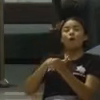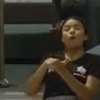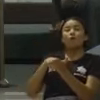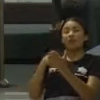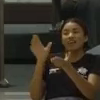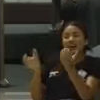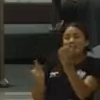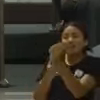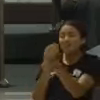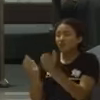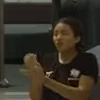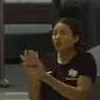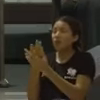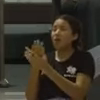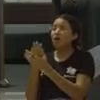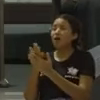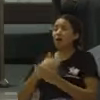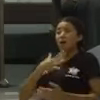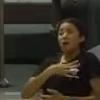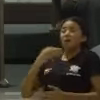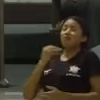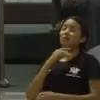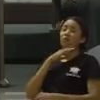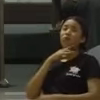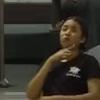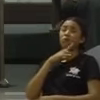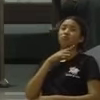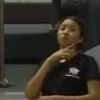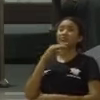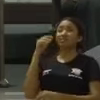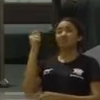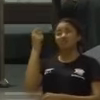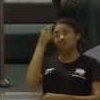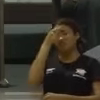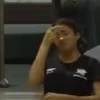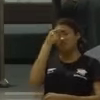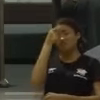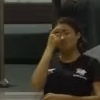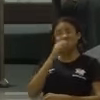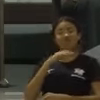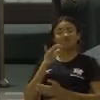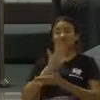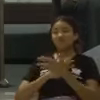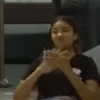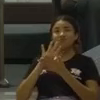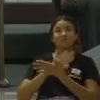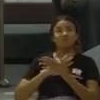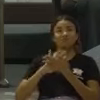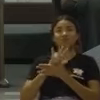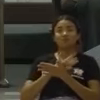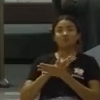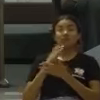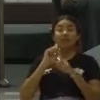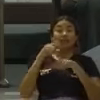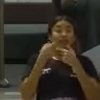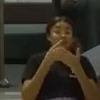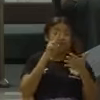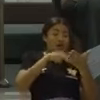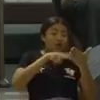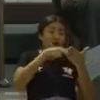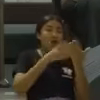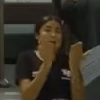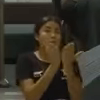inconsciente, e quando estava inconsciente, com medo de novamente ser entubado, e ali lendo a palavra para